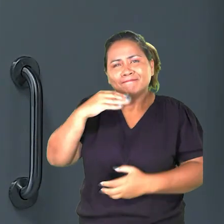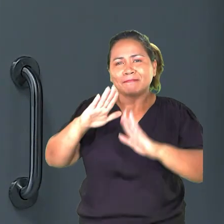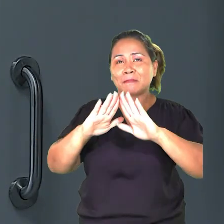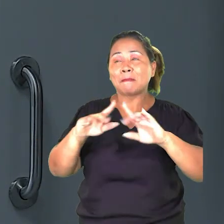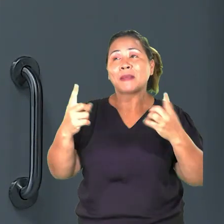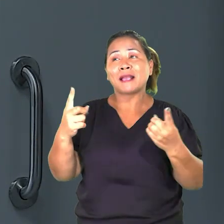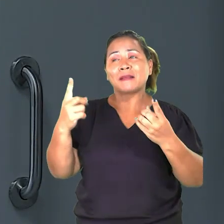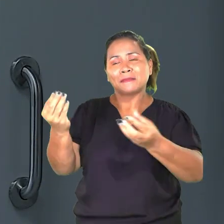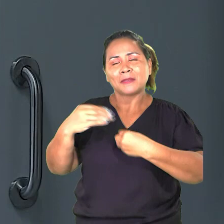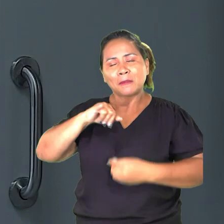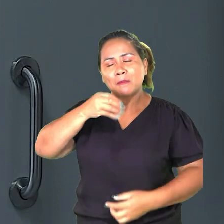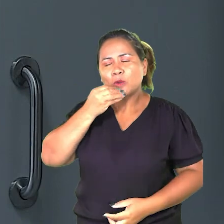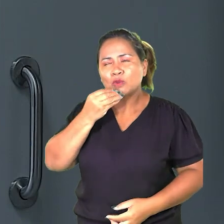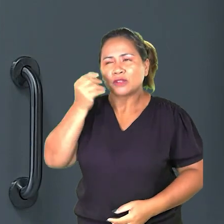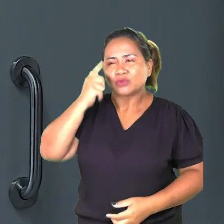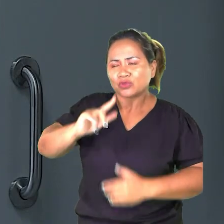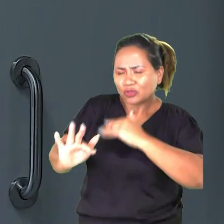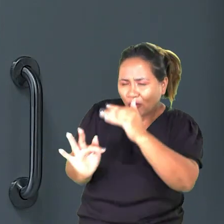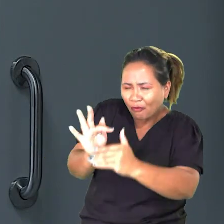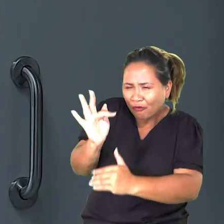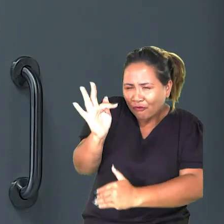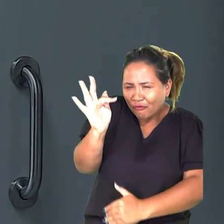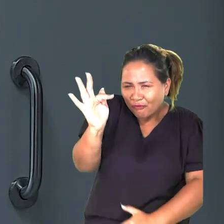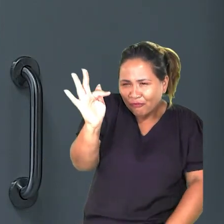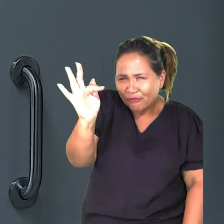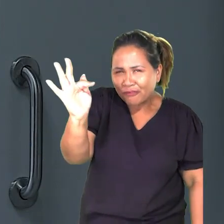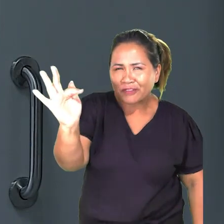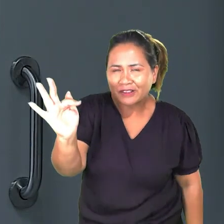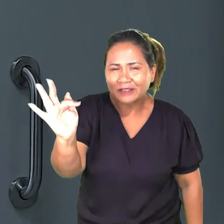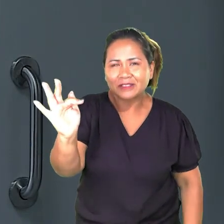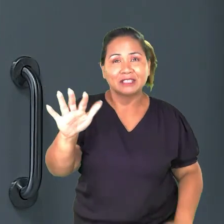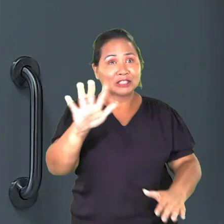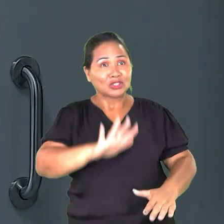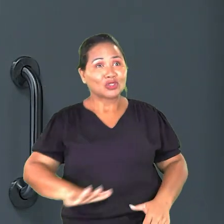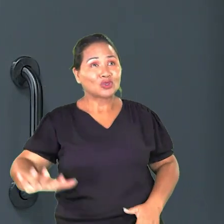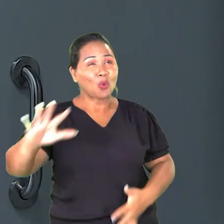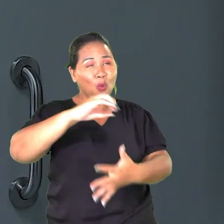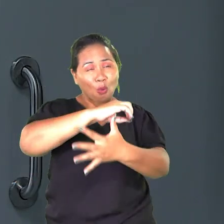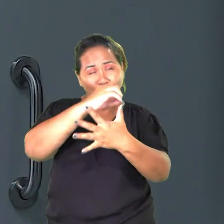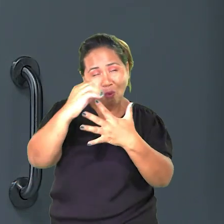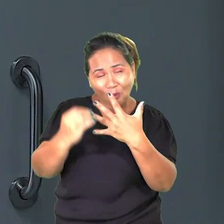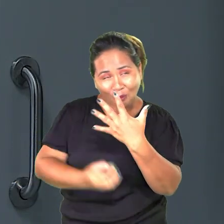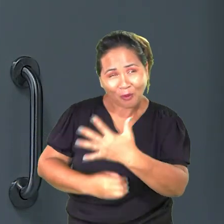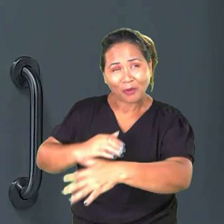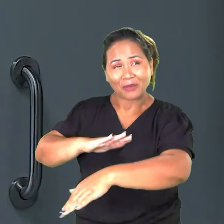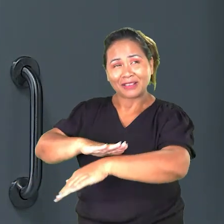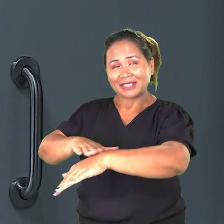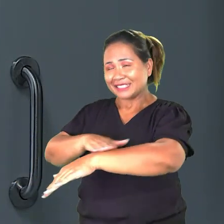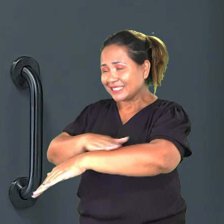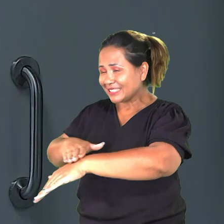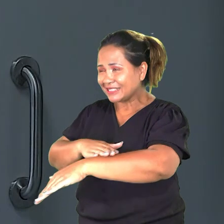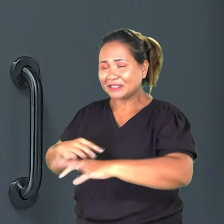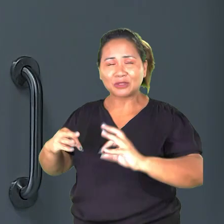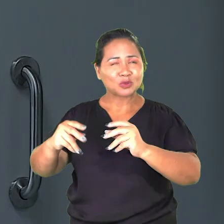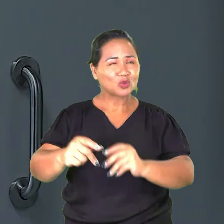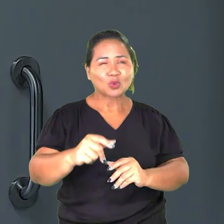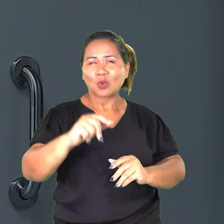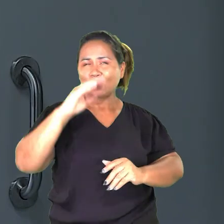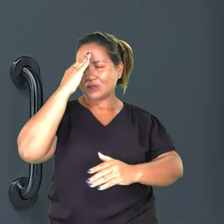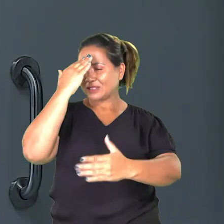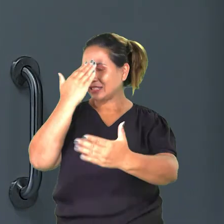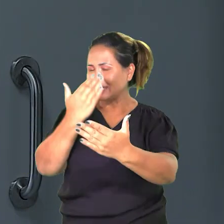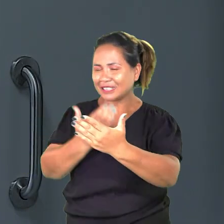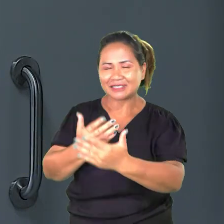de fraqueza, que neste passo seja dado rumo ao porvir, às margens do